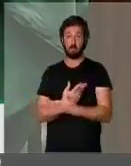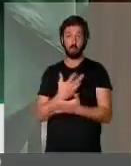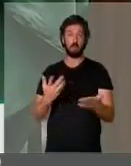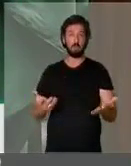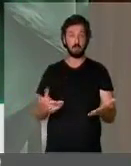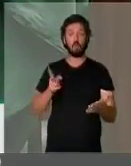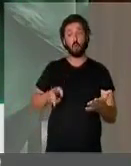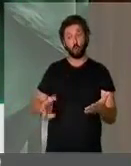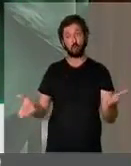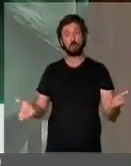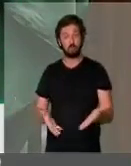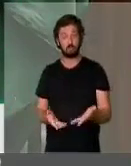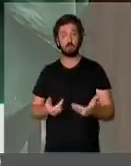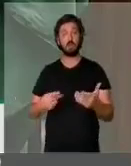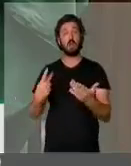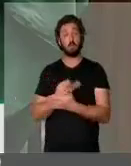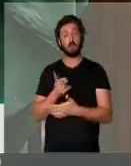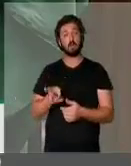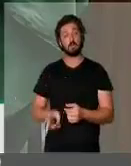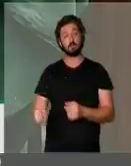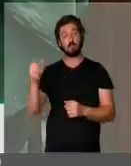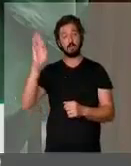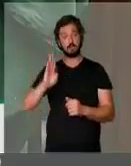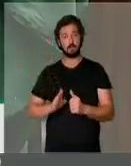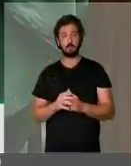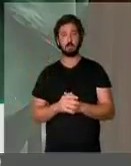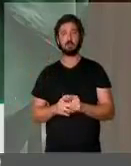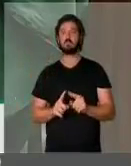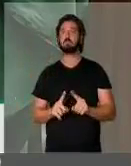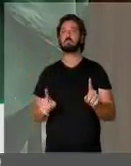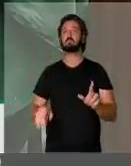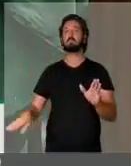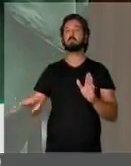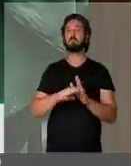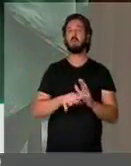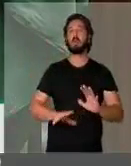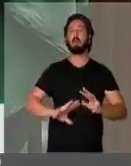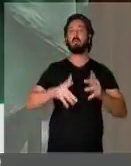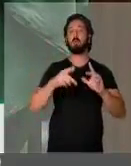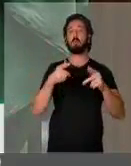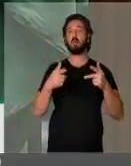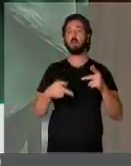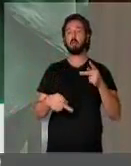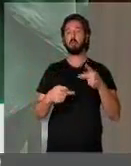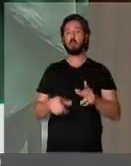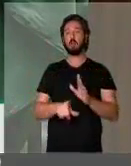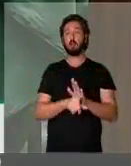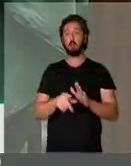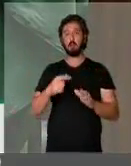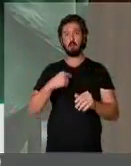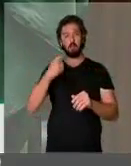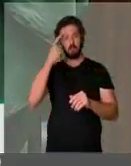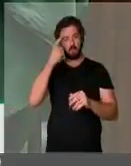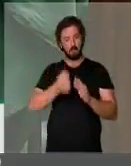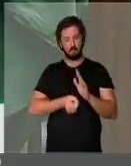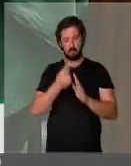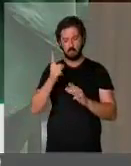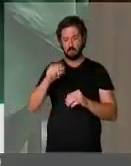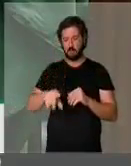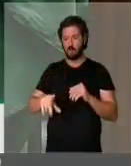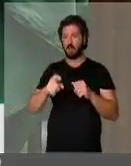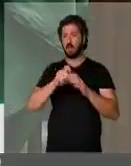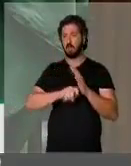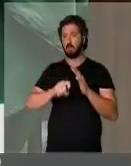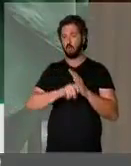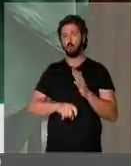aconteceu e ainda continua acontecendo no nosso país. Mas quando chegaram as reformas, eu imaginei que primeiro nós teríamos a reforma tributária.